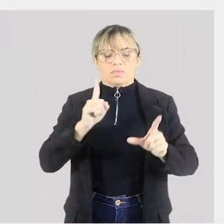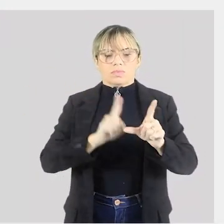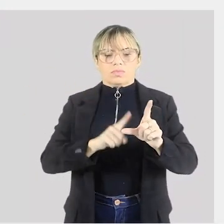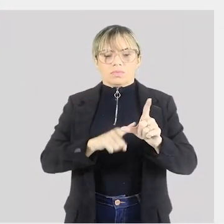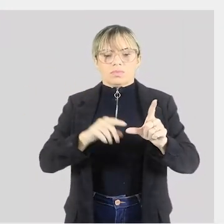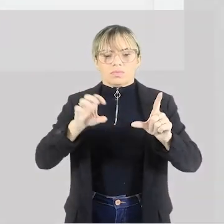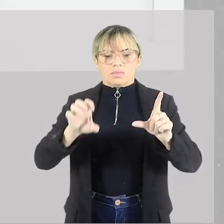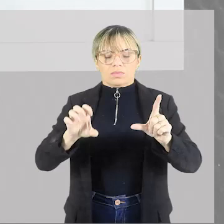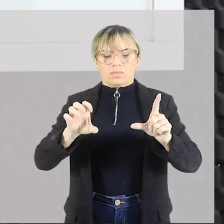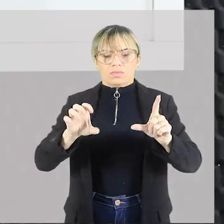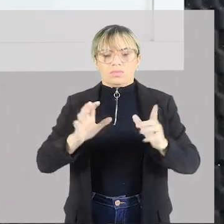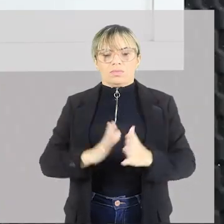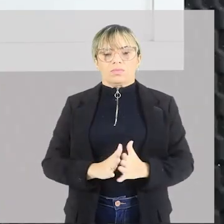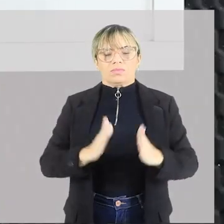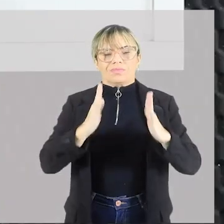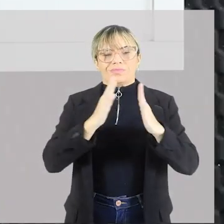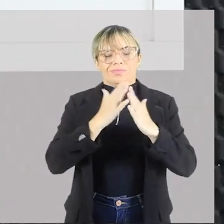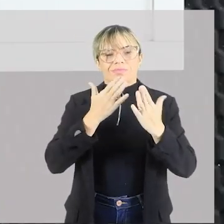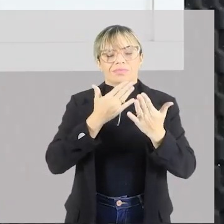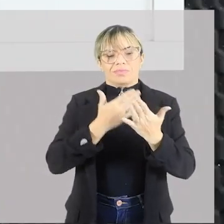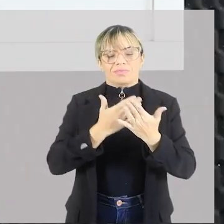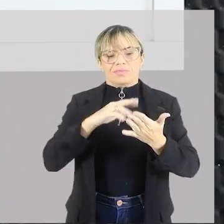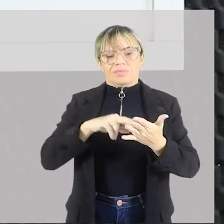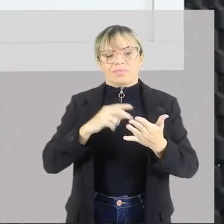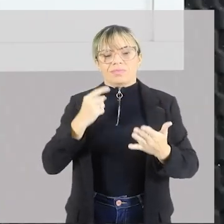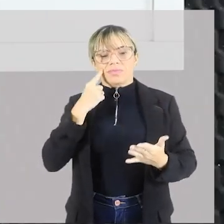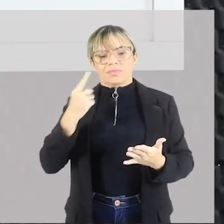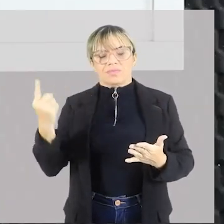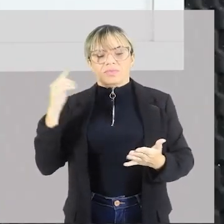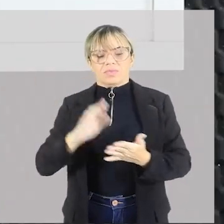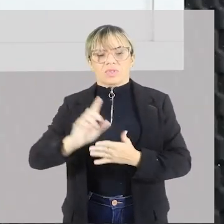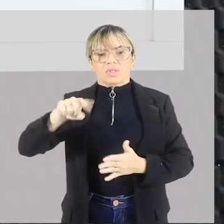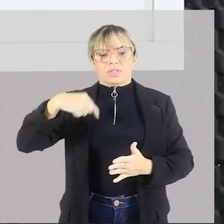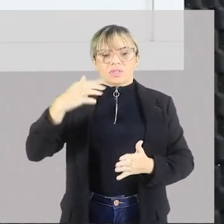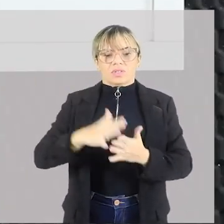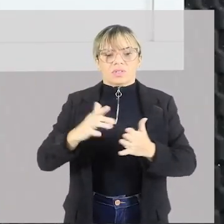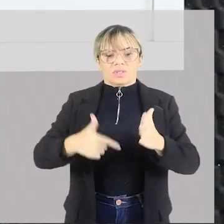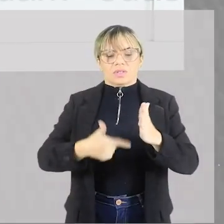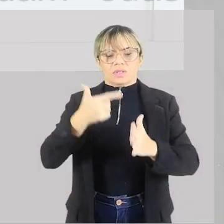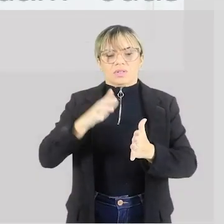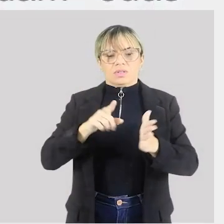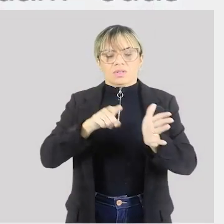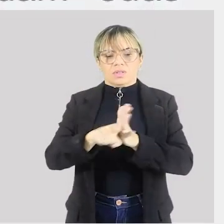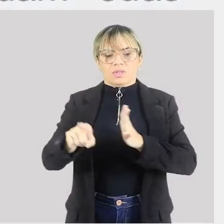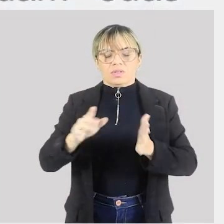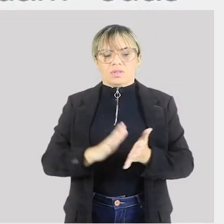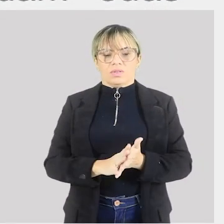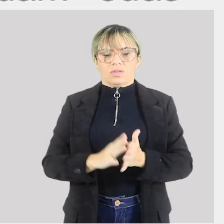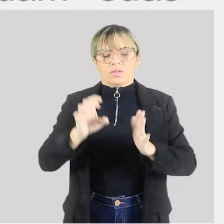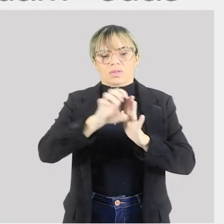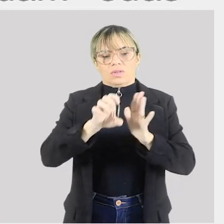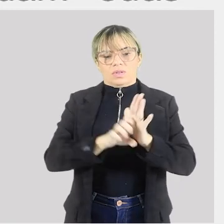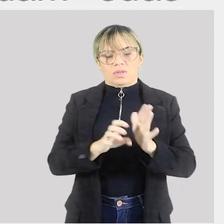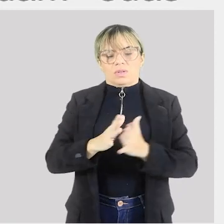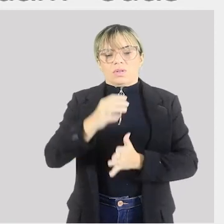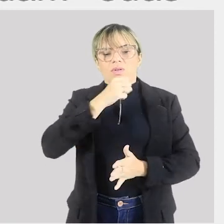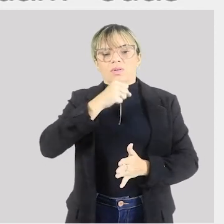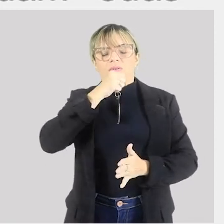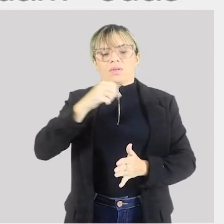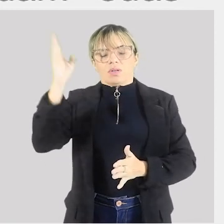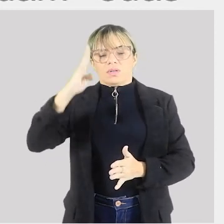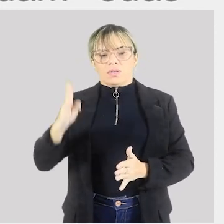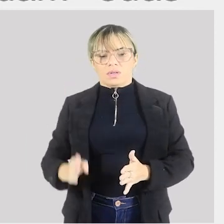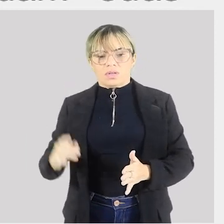de escola beleza vamos paraa próxima questão turminha o estatuto do idoso no Brasil